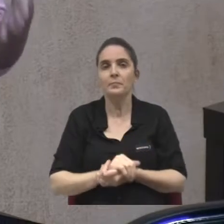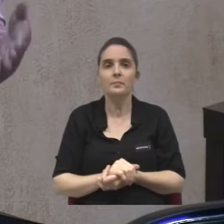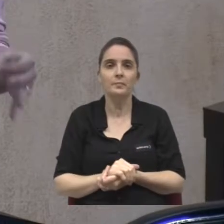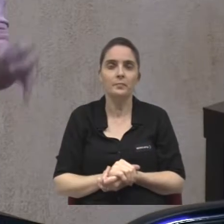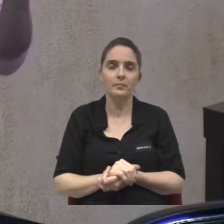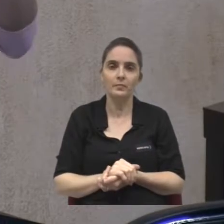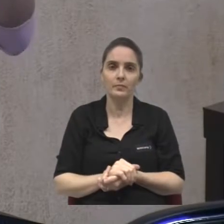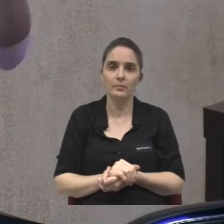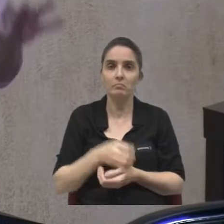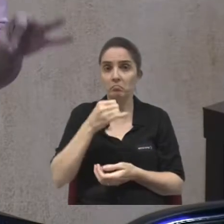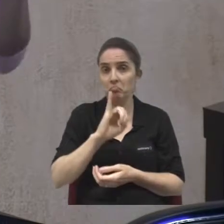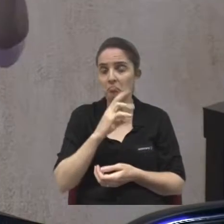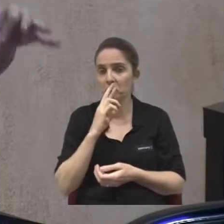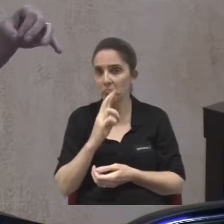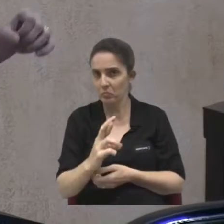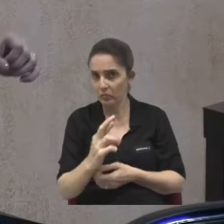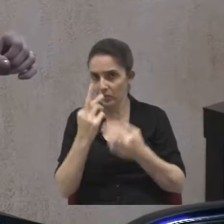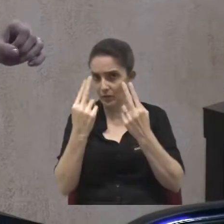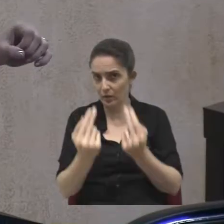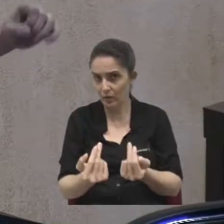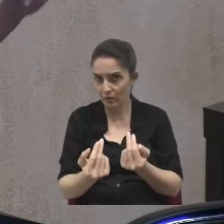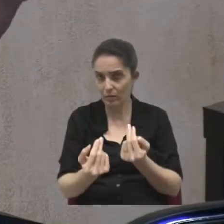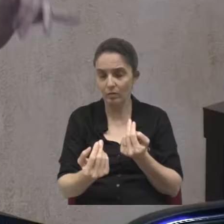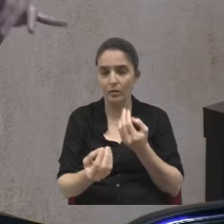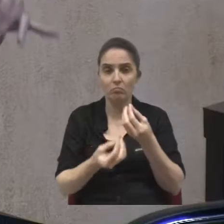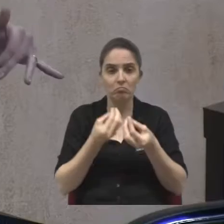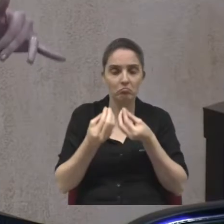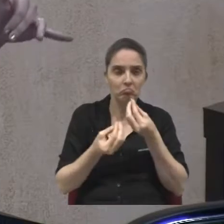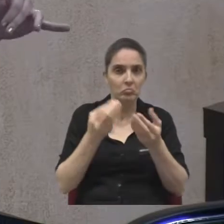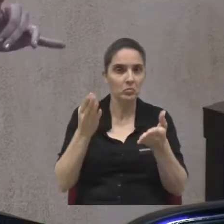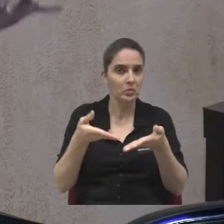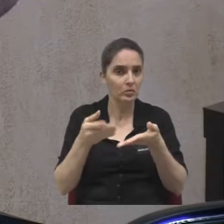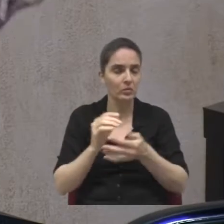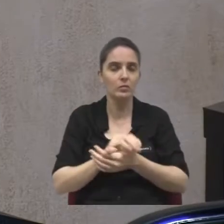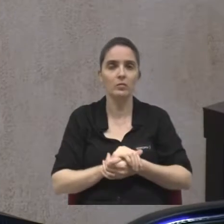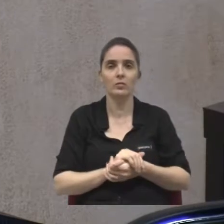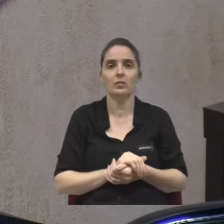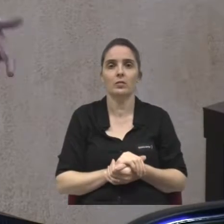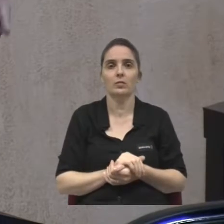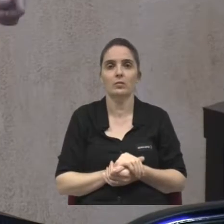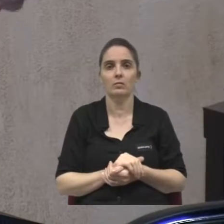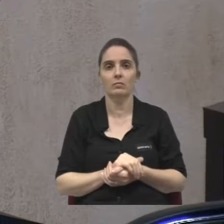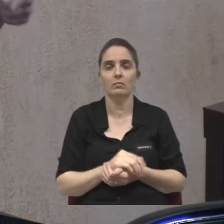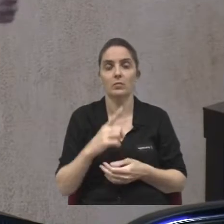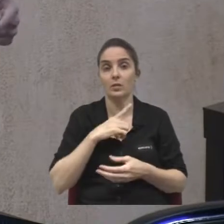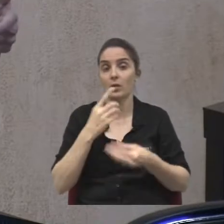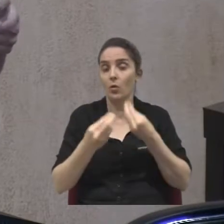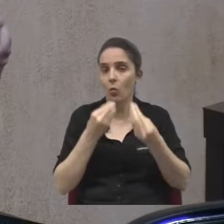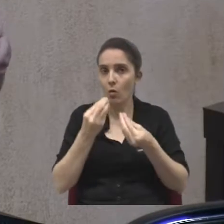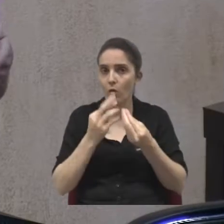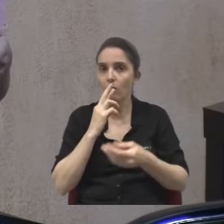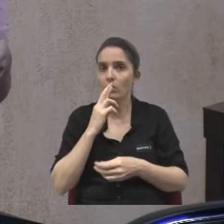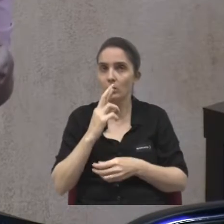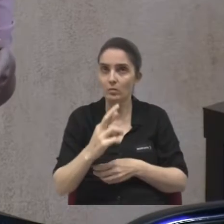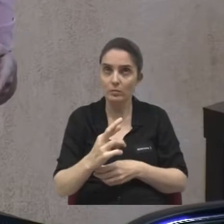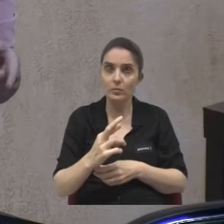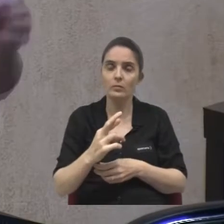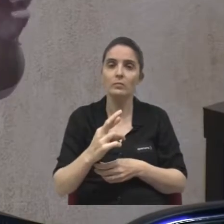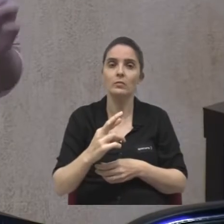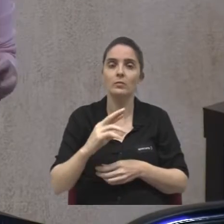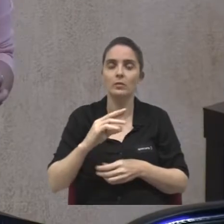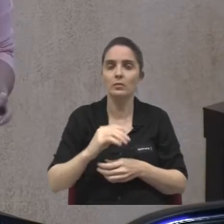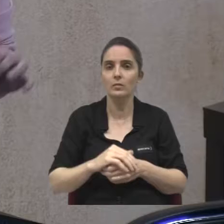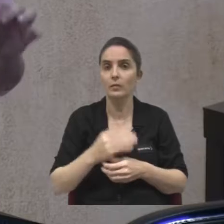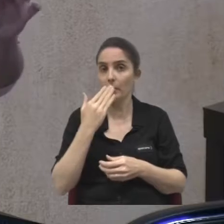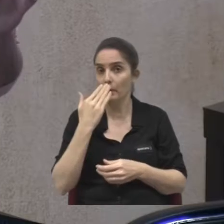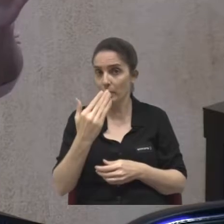fato, perguntando acerca da condição atual do zoológico, tem como eles responderem e faça a consignação aqui em plenário